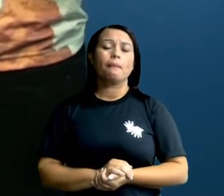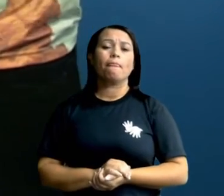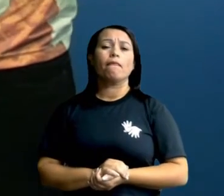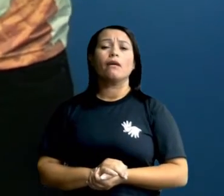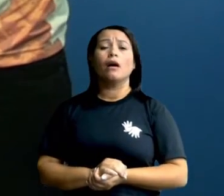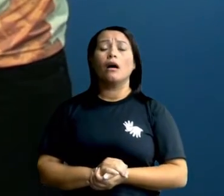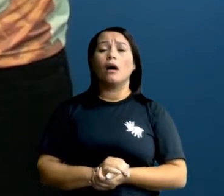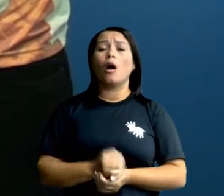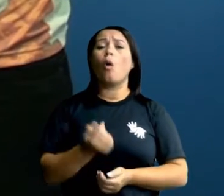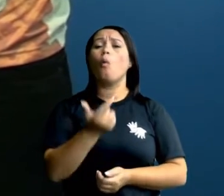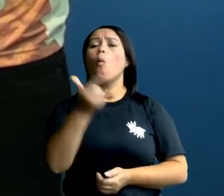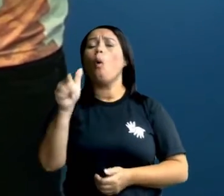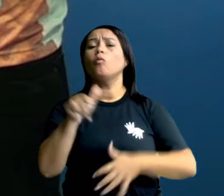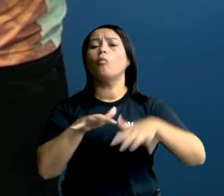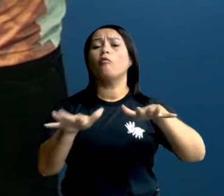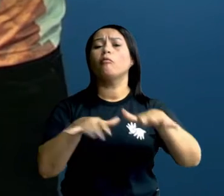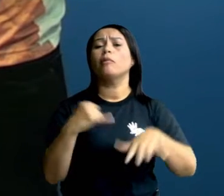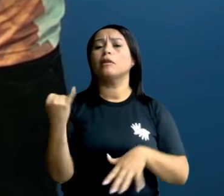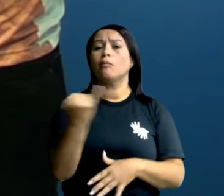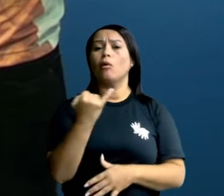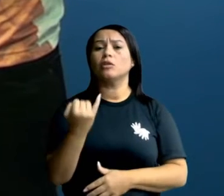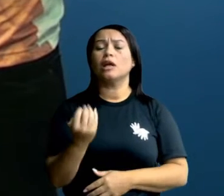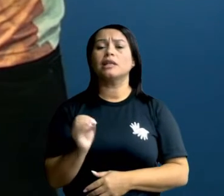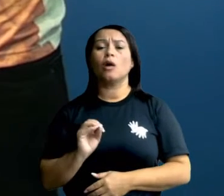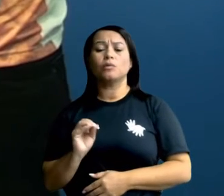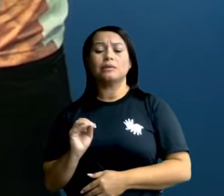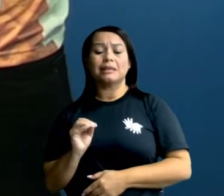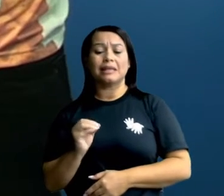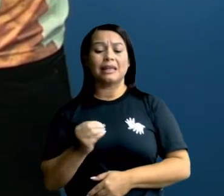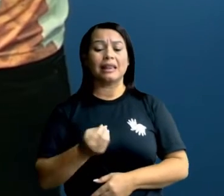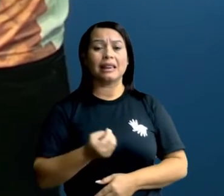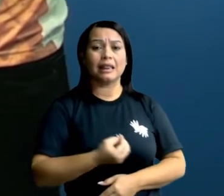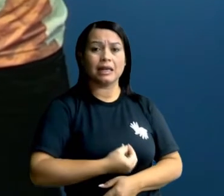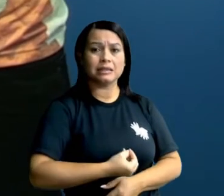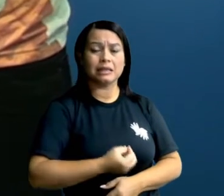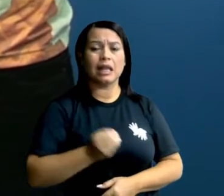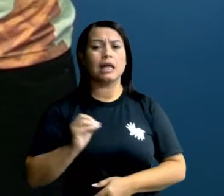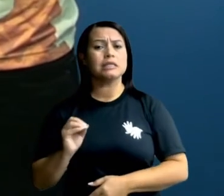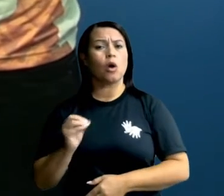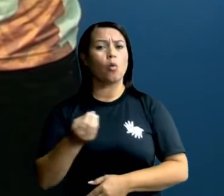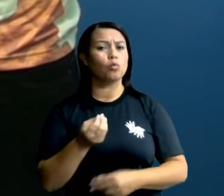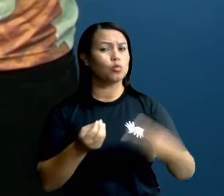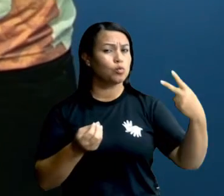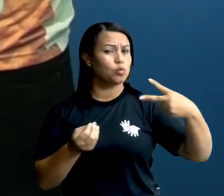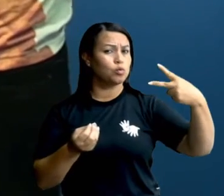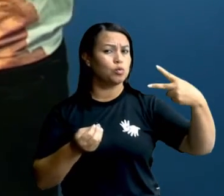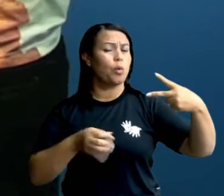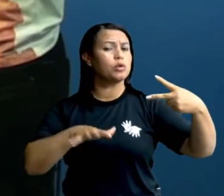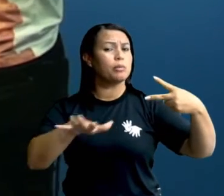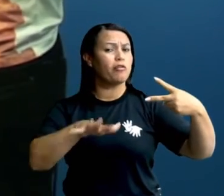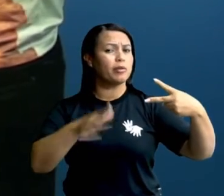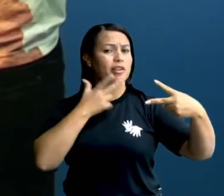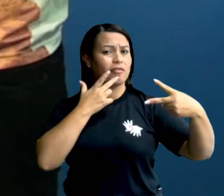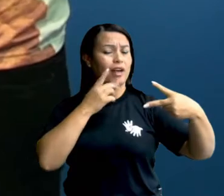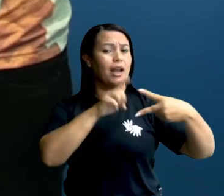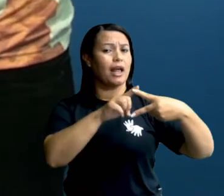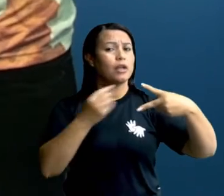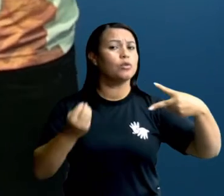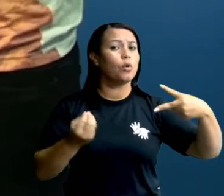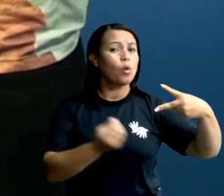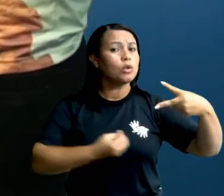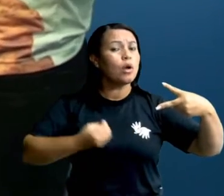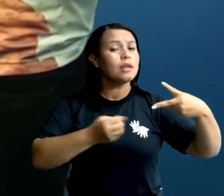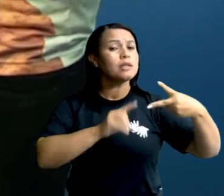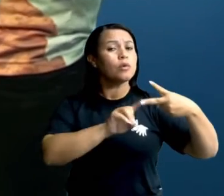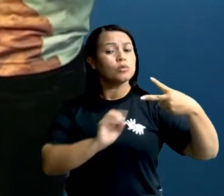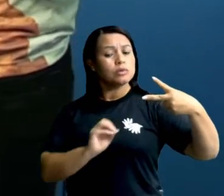O outro movimento importante é o movimento de translação. Como eu já havia mencionado, os dois principais, né, tratados para o contexto da